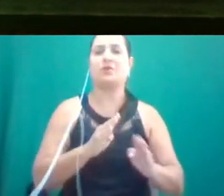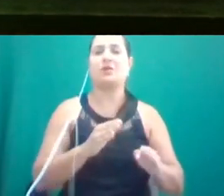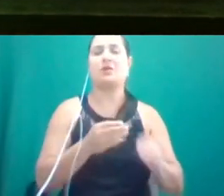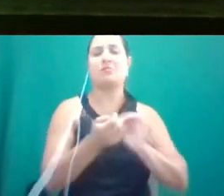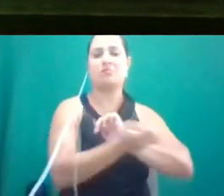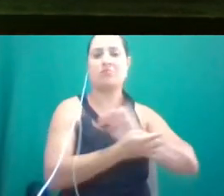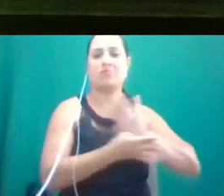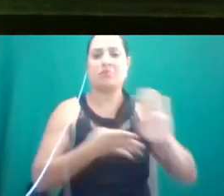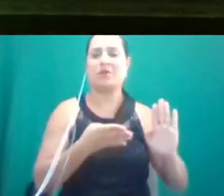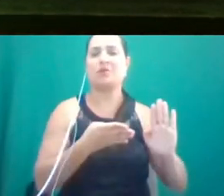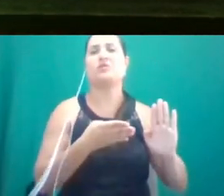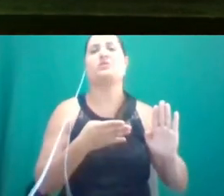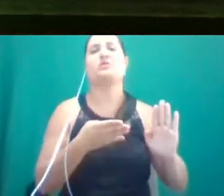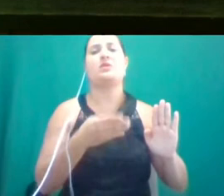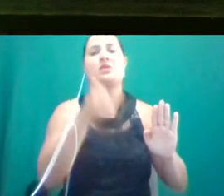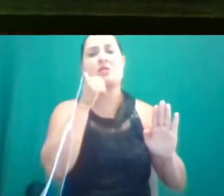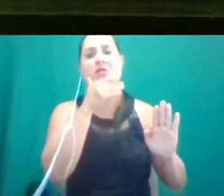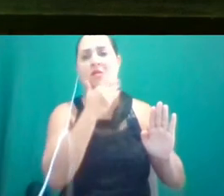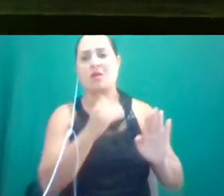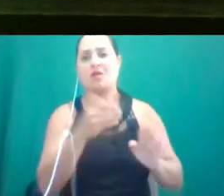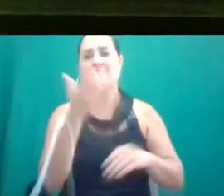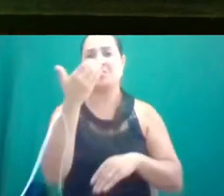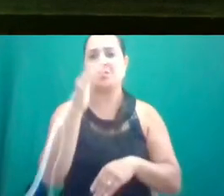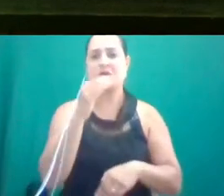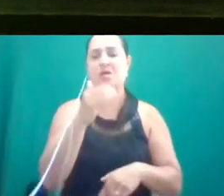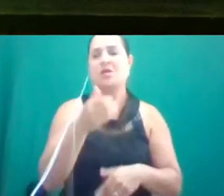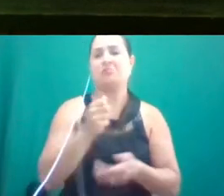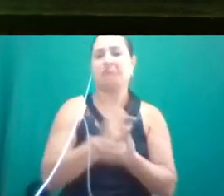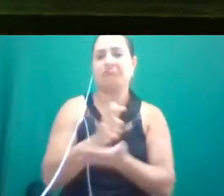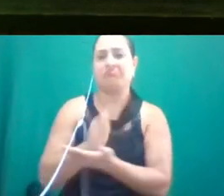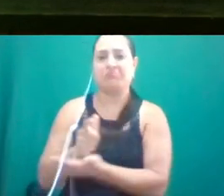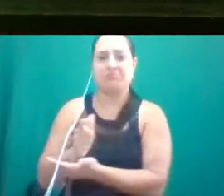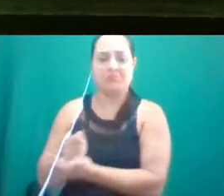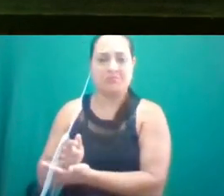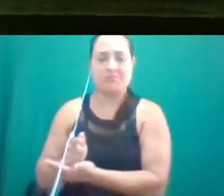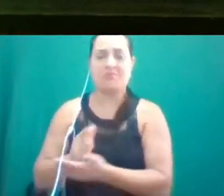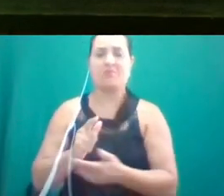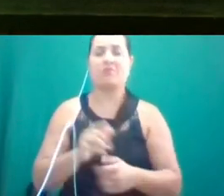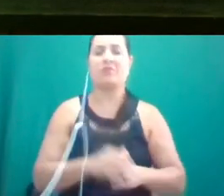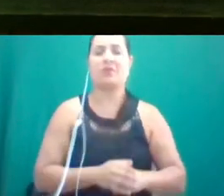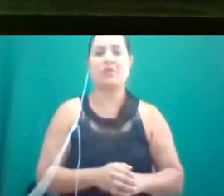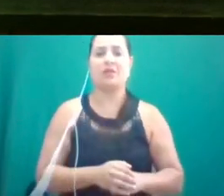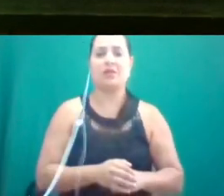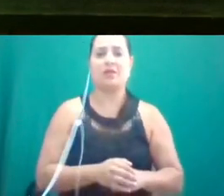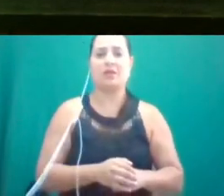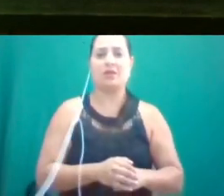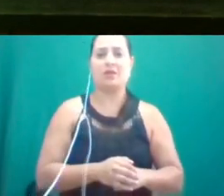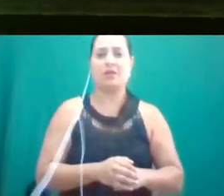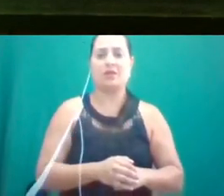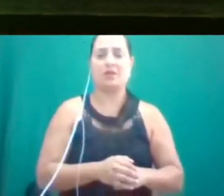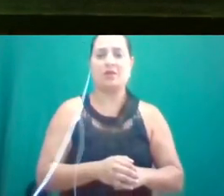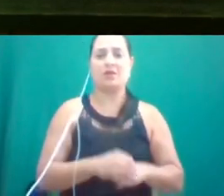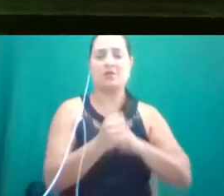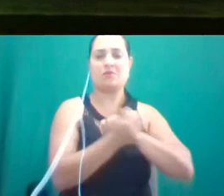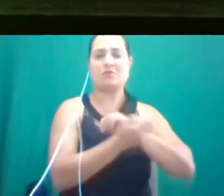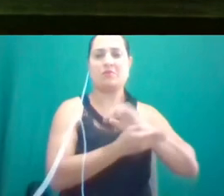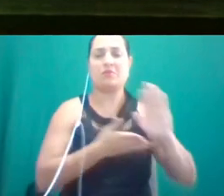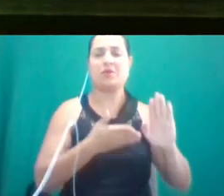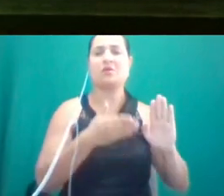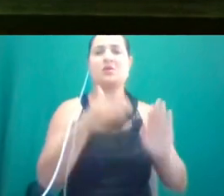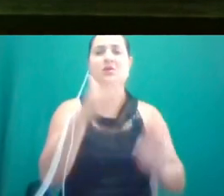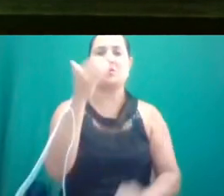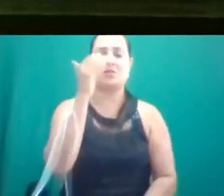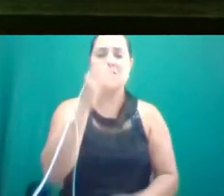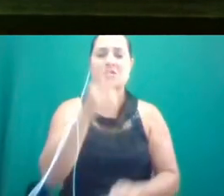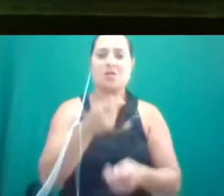materiais, bacharel e bacharela em engenharia de pesca, bacharel e bacharela em